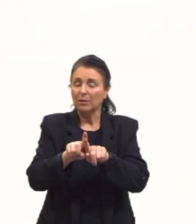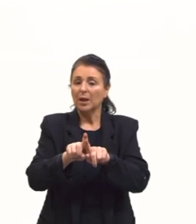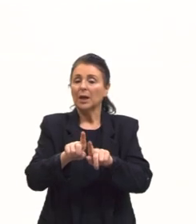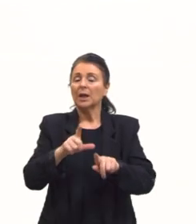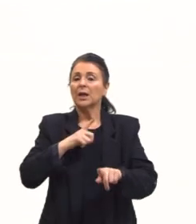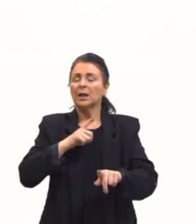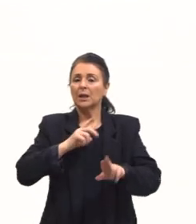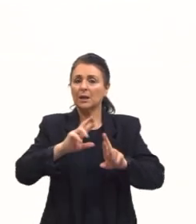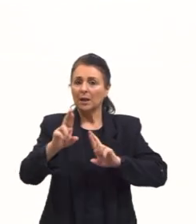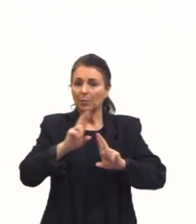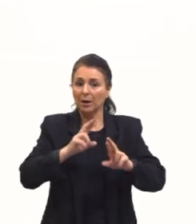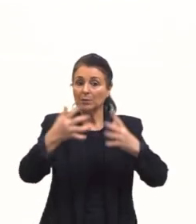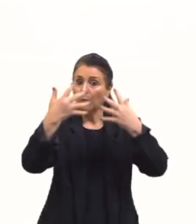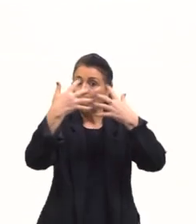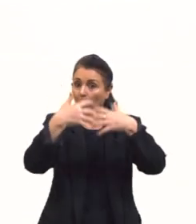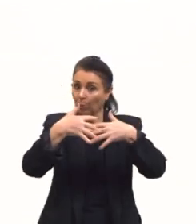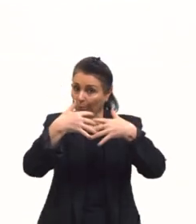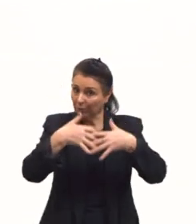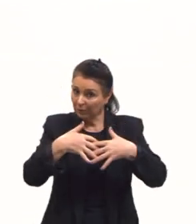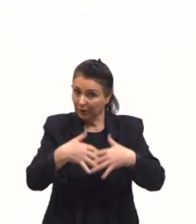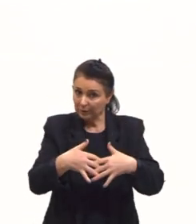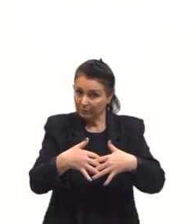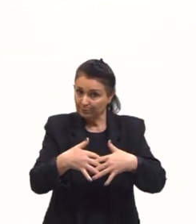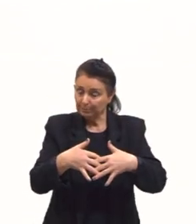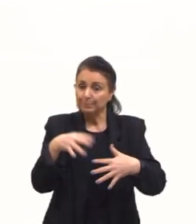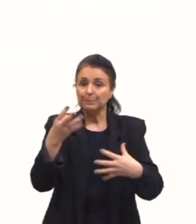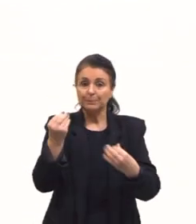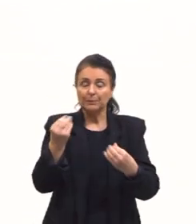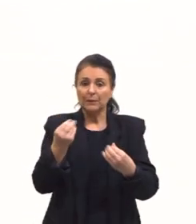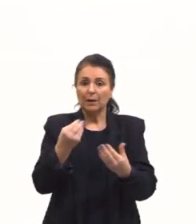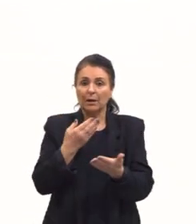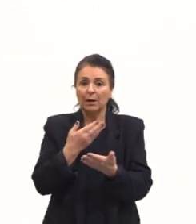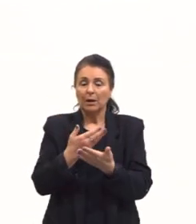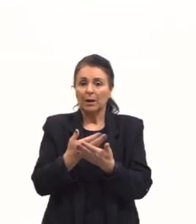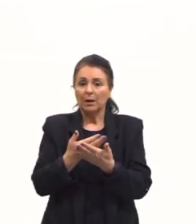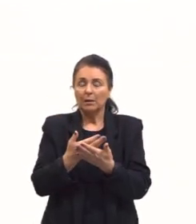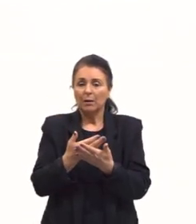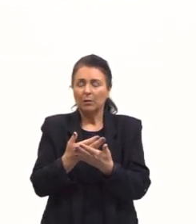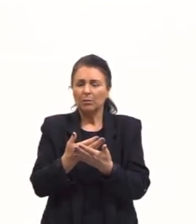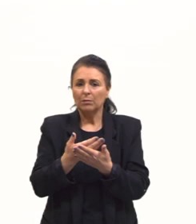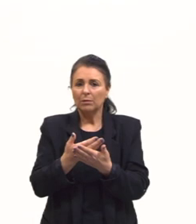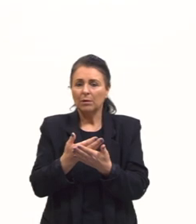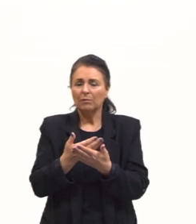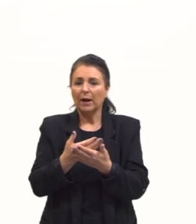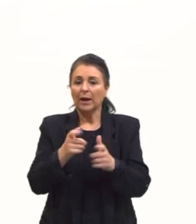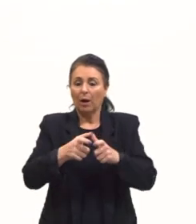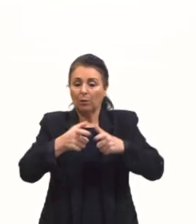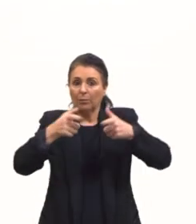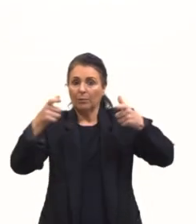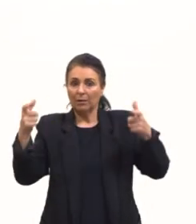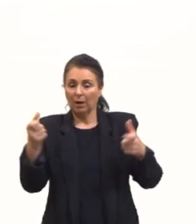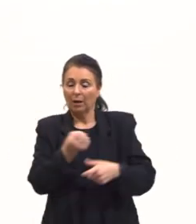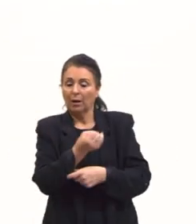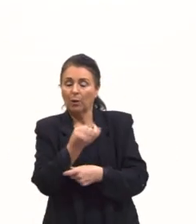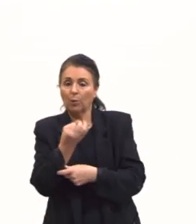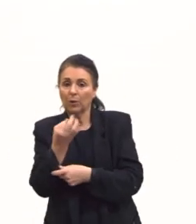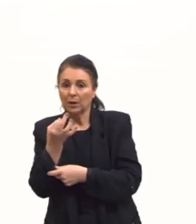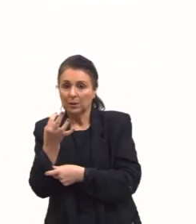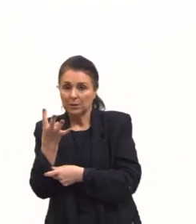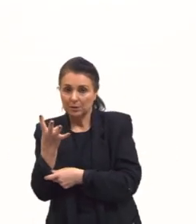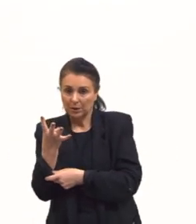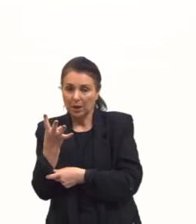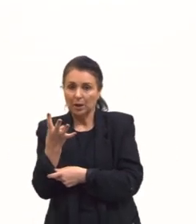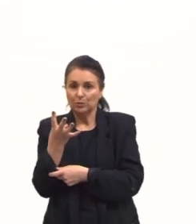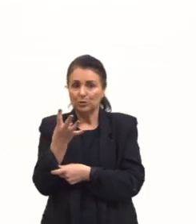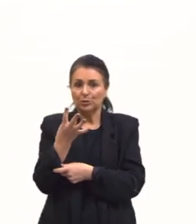vezes complexa né para gente tratar só numa aula pequena né então vai vai engrossar essa quantidade de